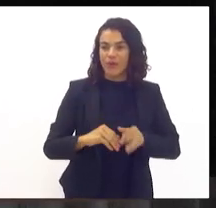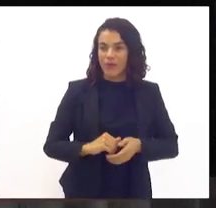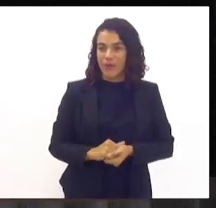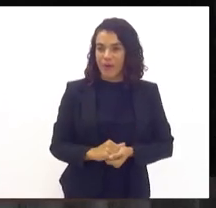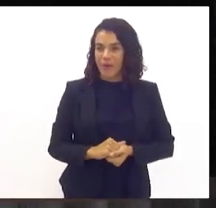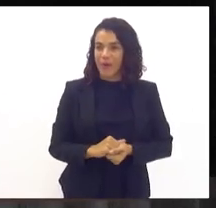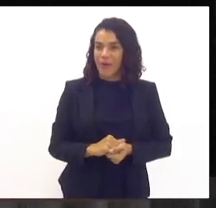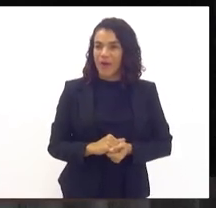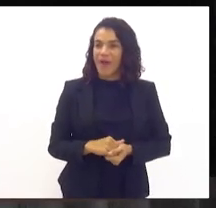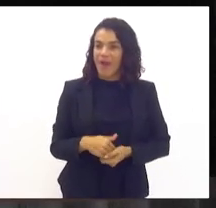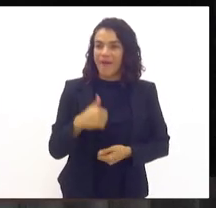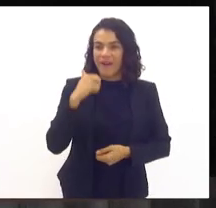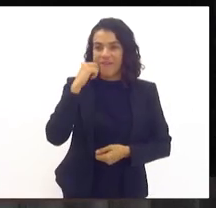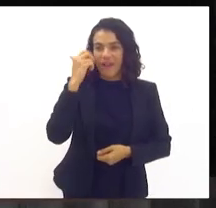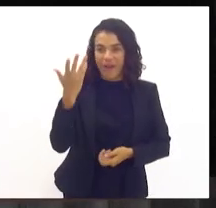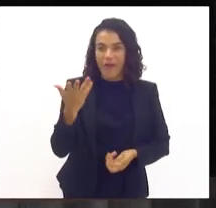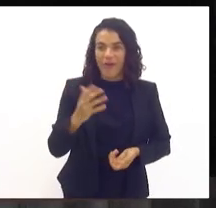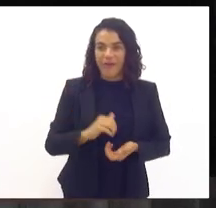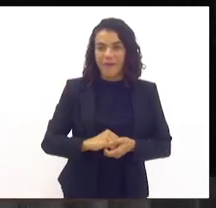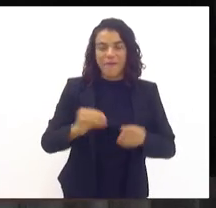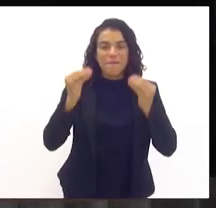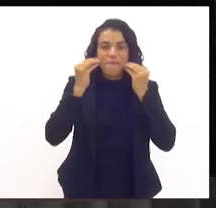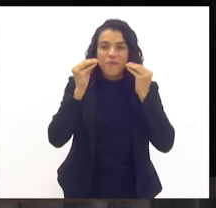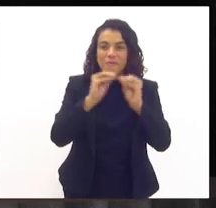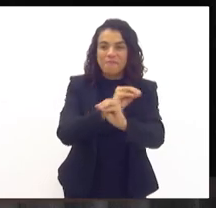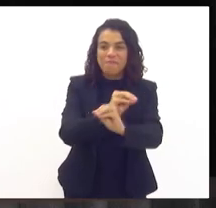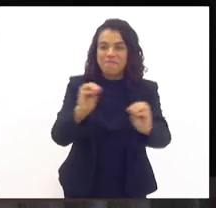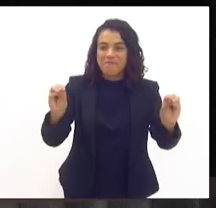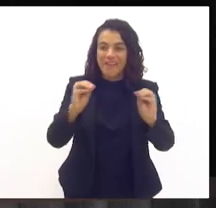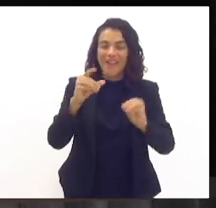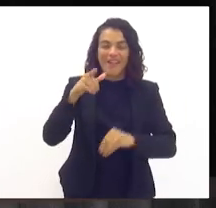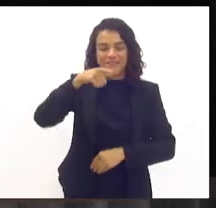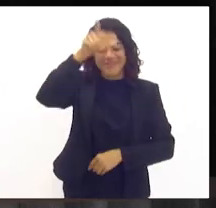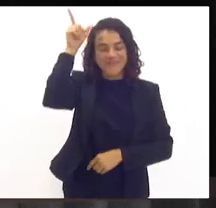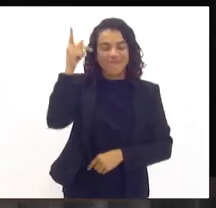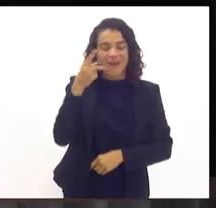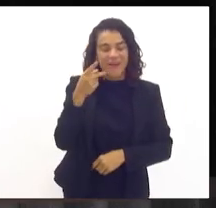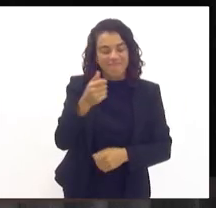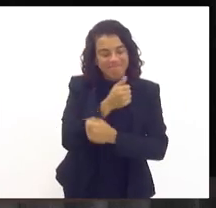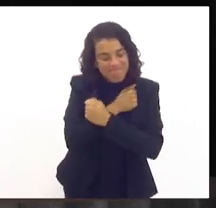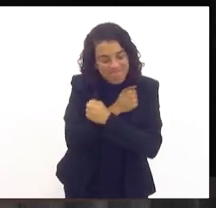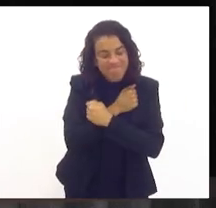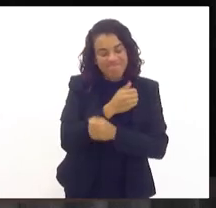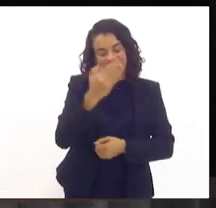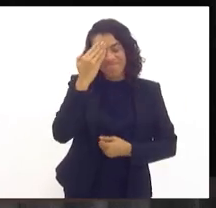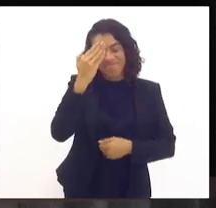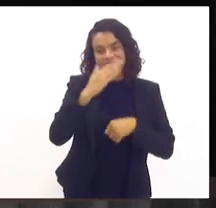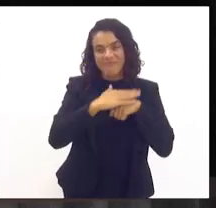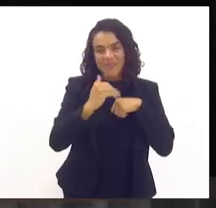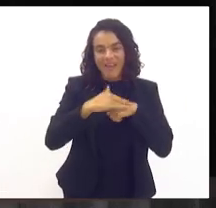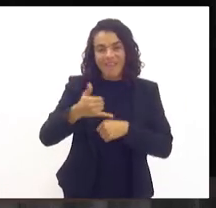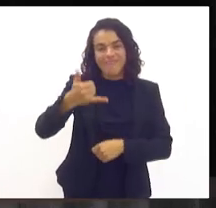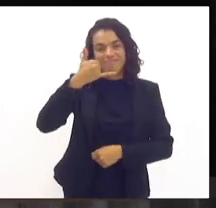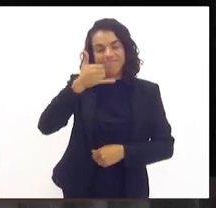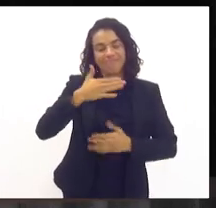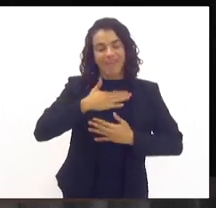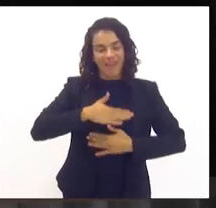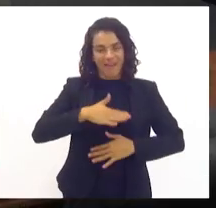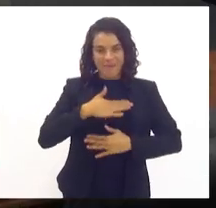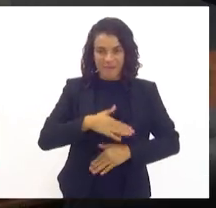quando é uma vergonha. Um beijo para vocês, Luiz Paulo, obrigado pelo seu carinho, ter me ligado várias vezes para me acalmar. Obrigado,